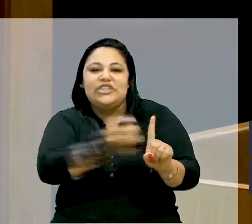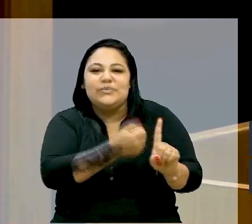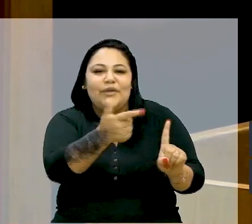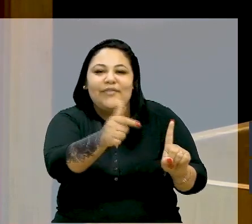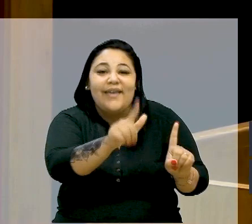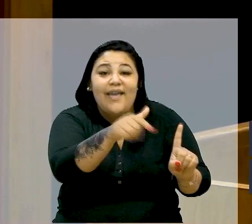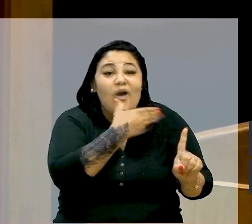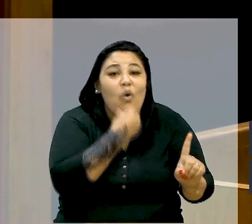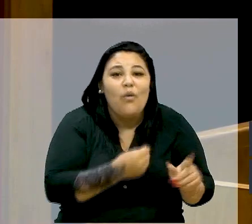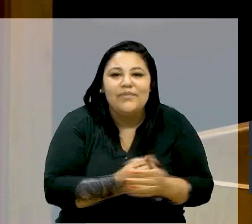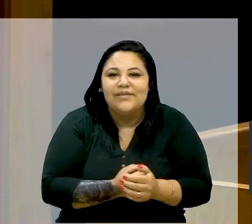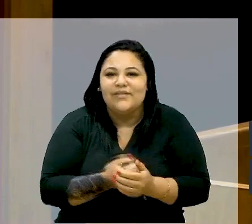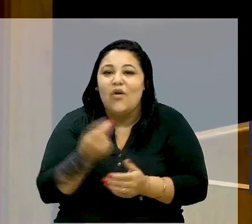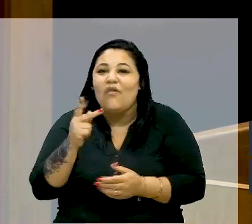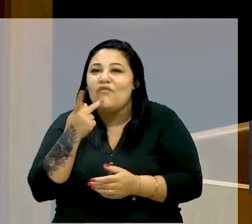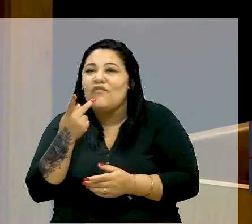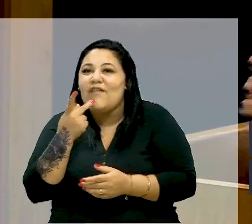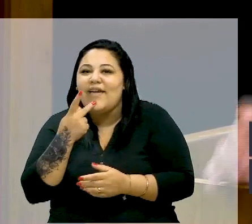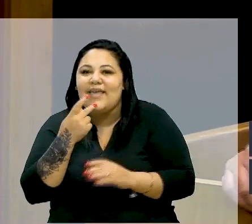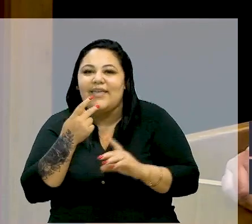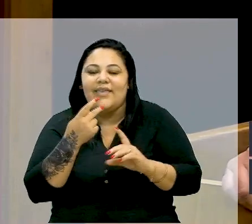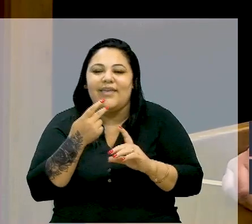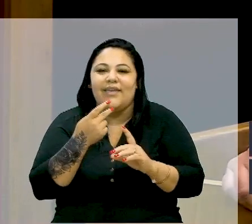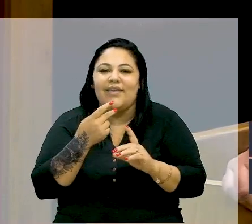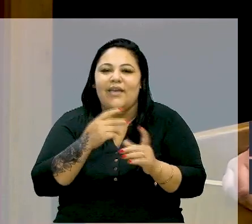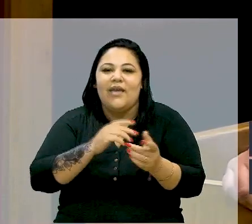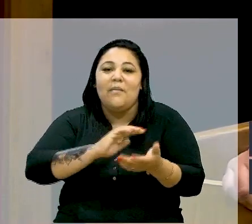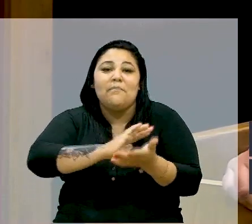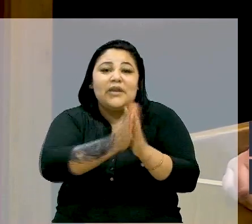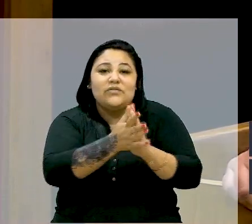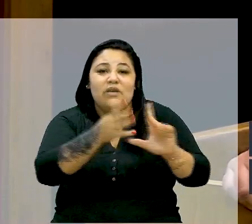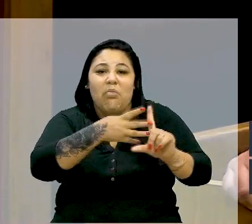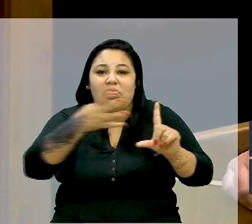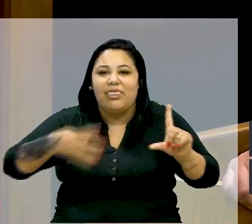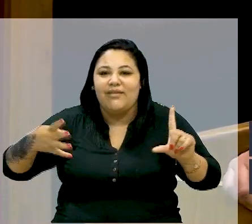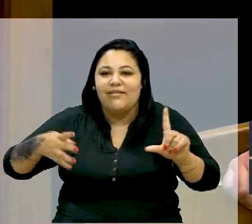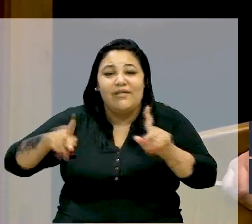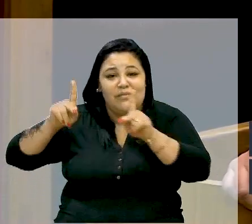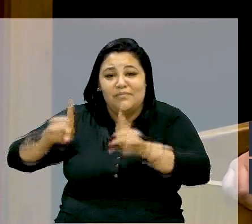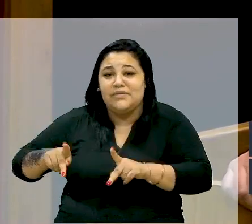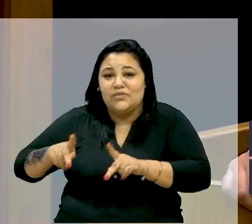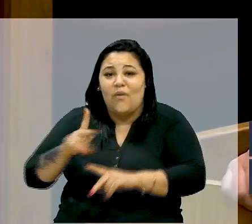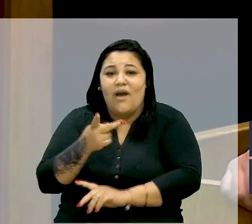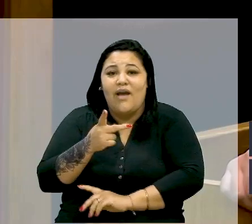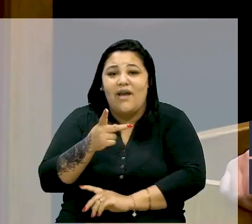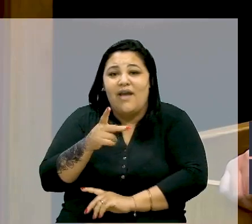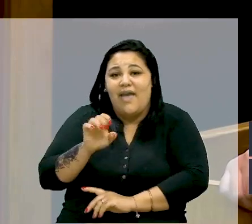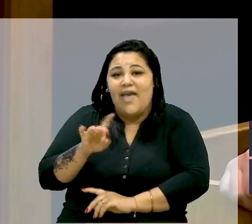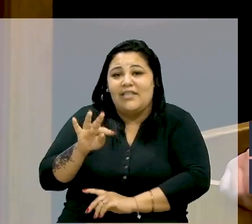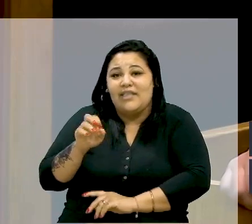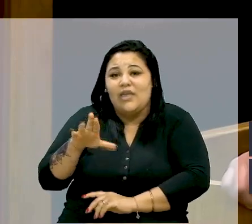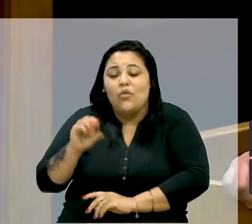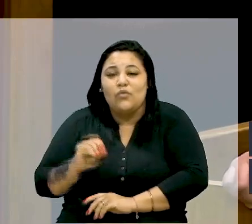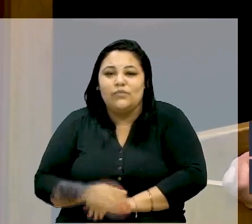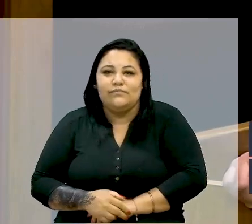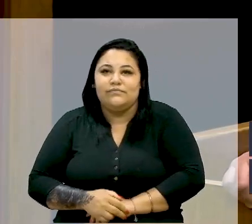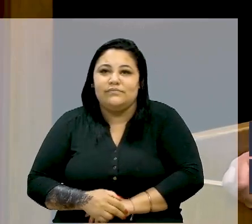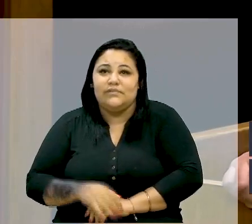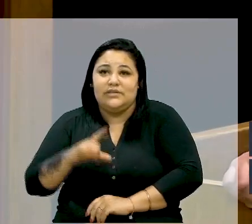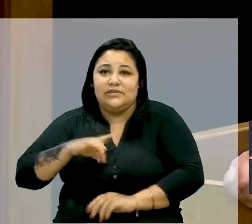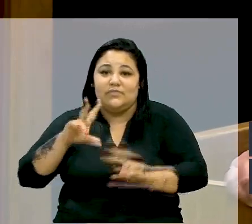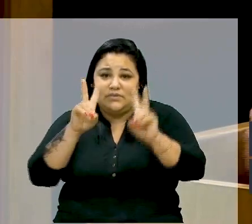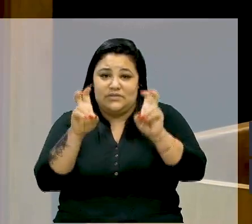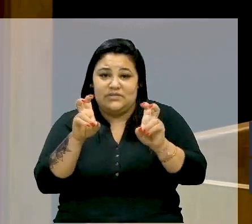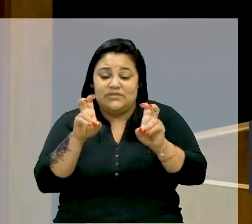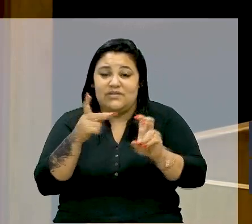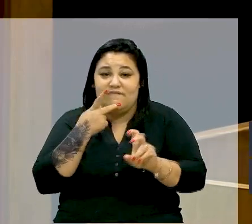que quem fala que a homofobia não existe são pessoas heterossexuais e uma expressão da de Jamila Ribeiro que é lugar de